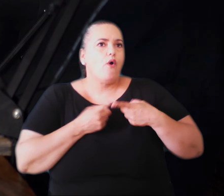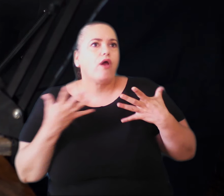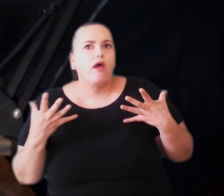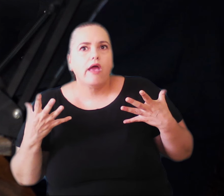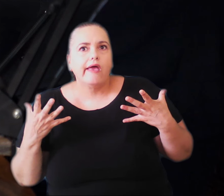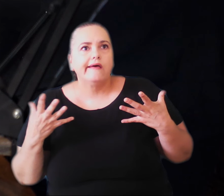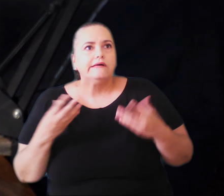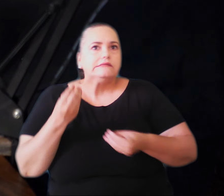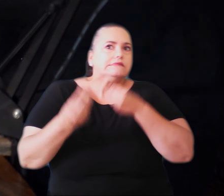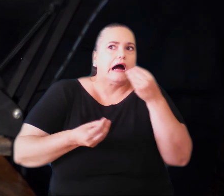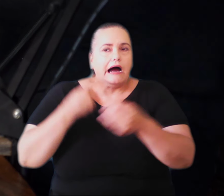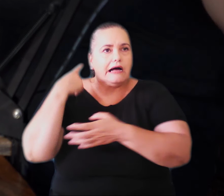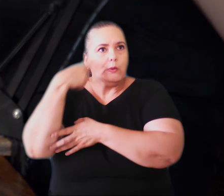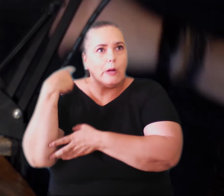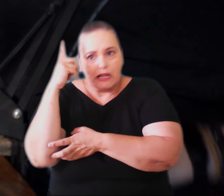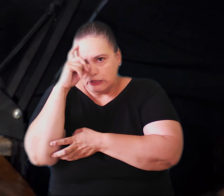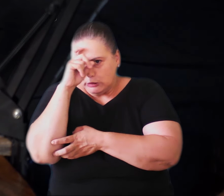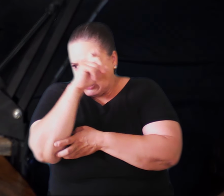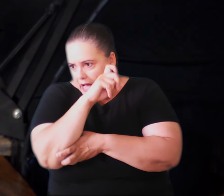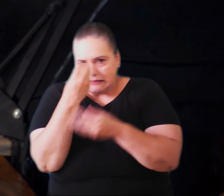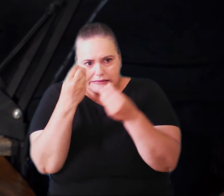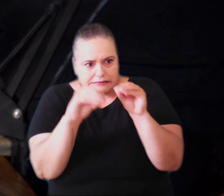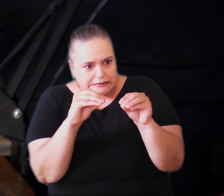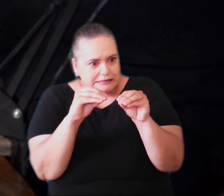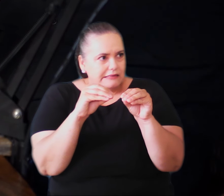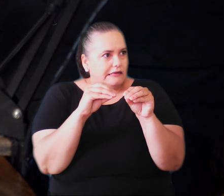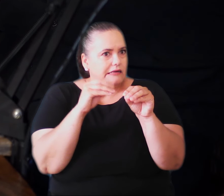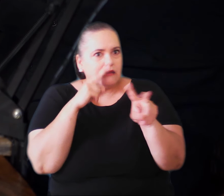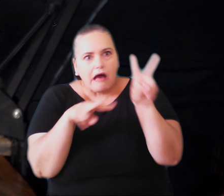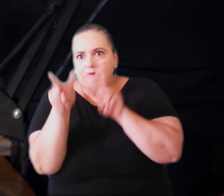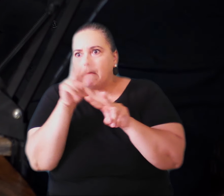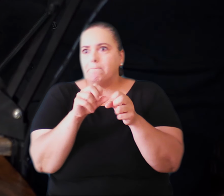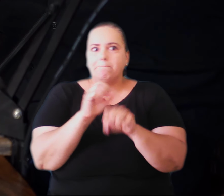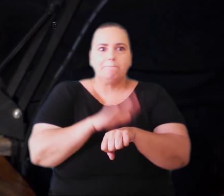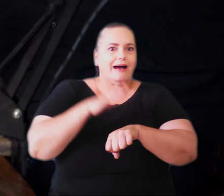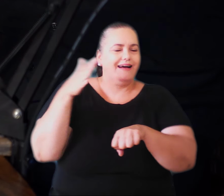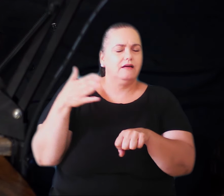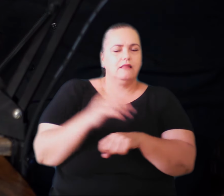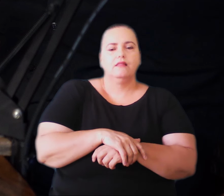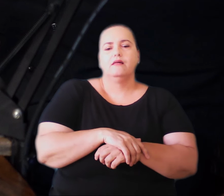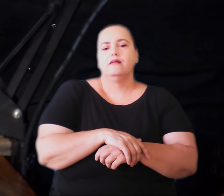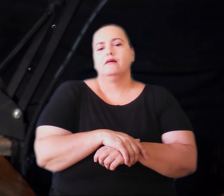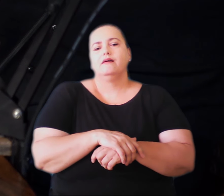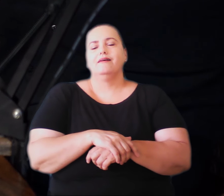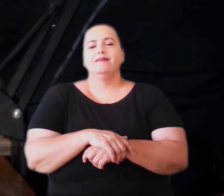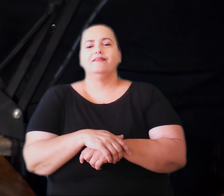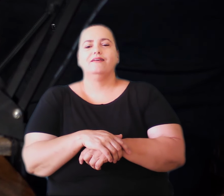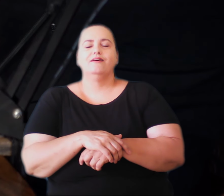Será que isso não é uma loucura? Será que vocês não estão alucinados? Vocês não estão enxergando demais? É. Não, mas